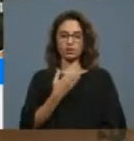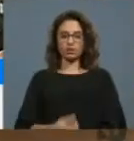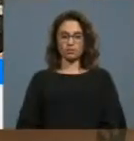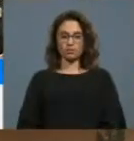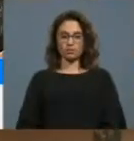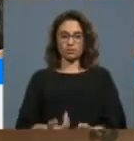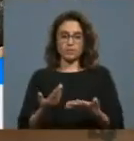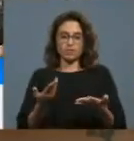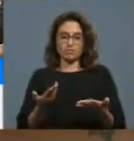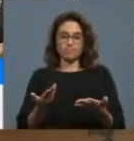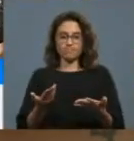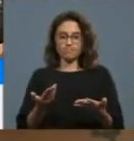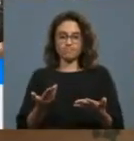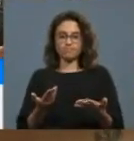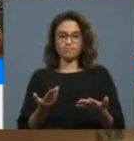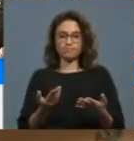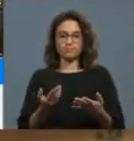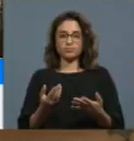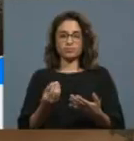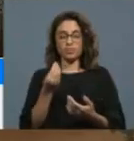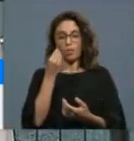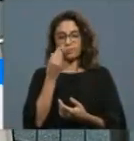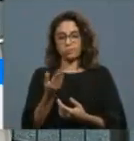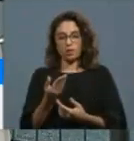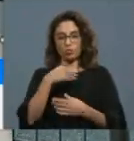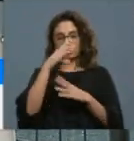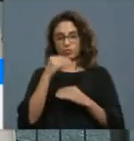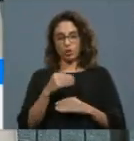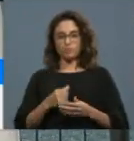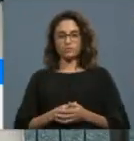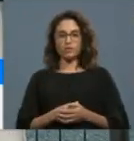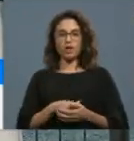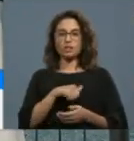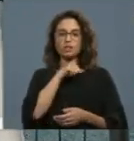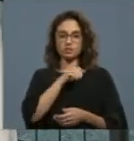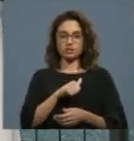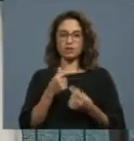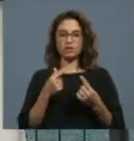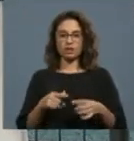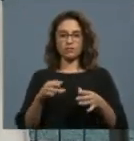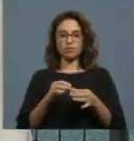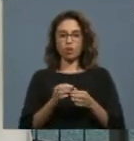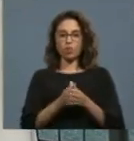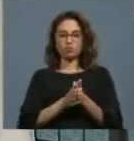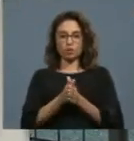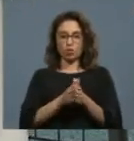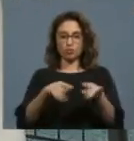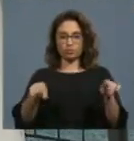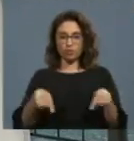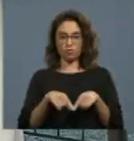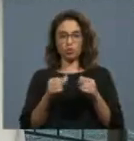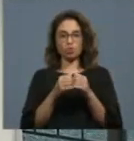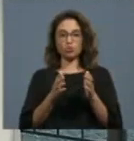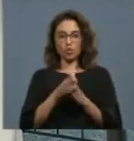é, mas só. Vai ser o que vai ser, não é? A gente não sabe. As licenças que estavam relativas à utilização do espaço já tinham